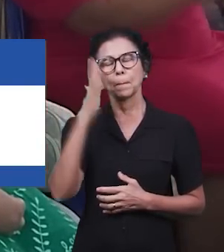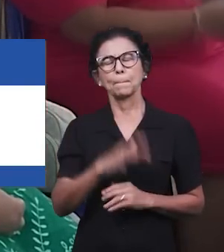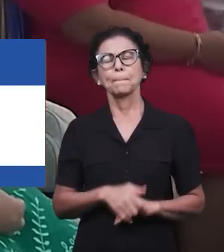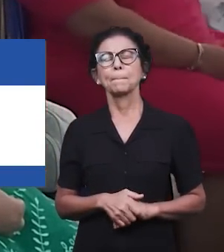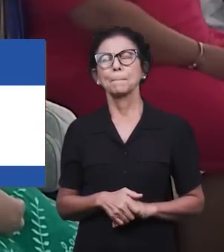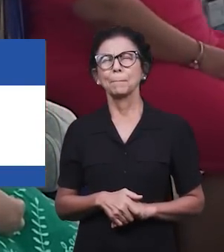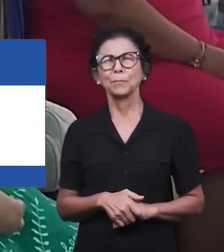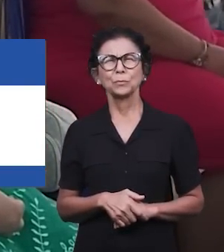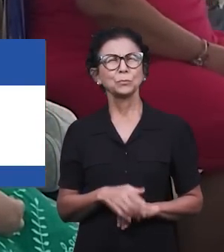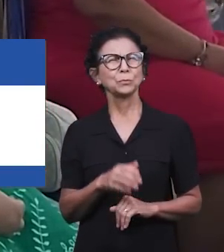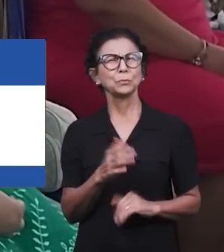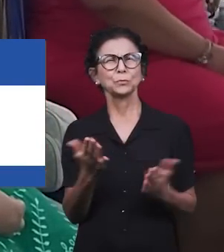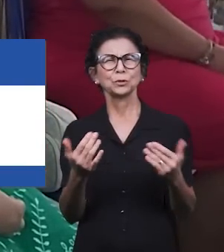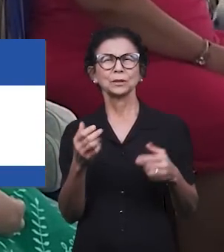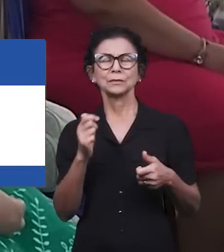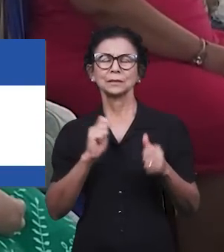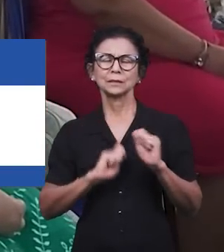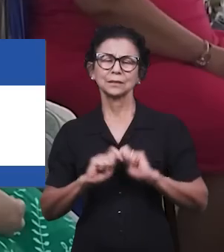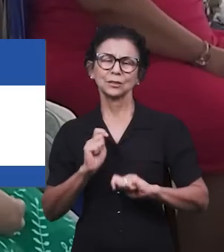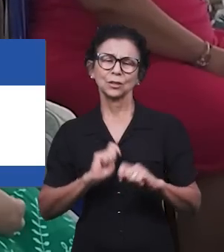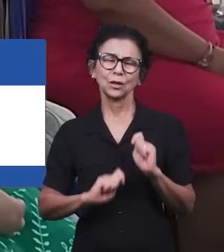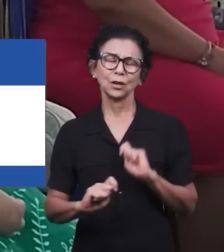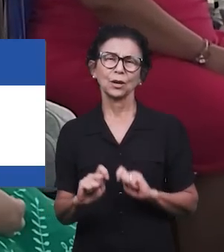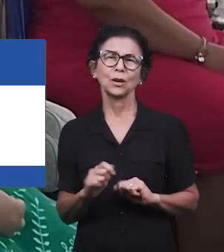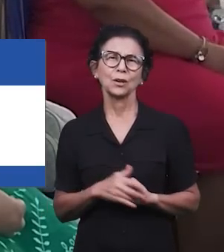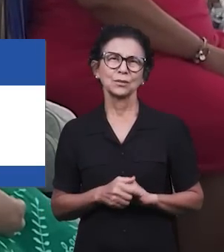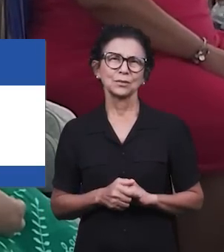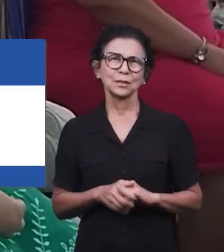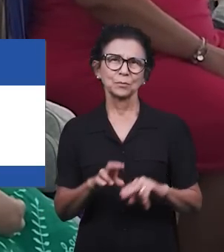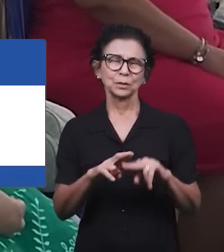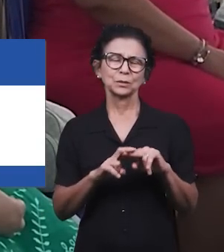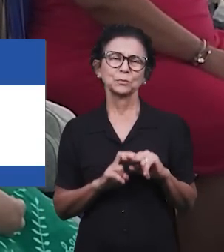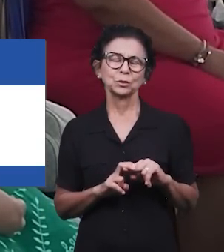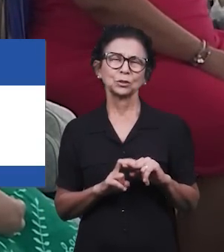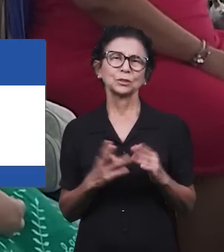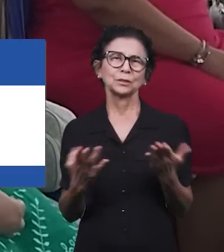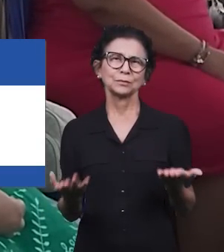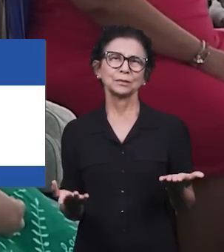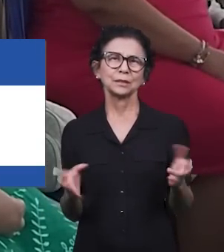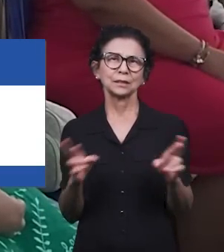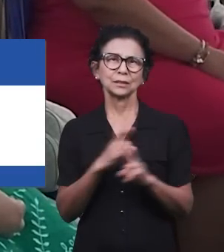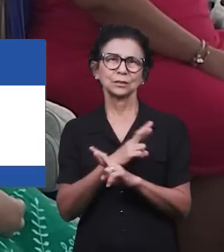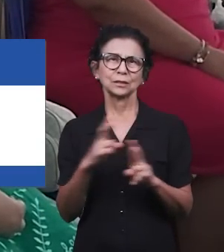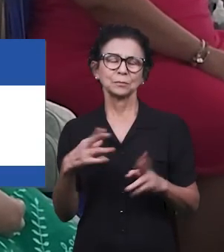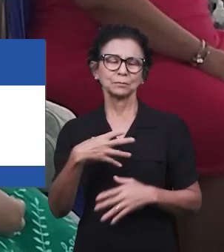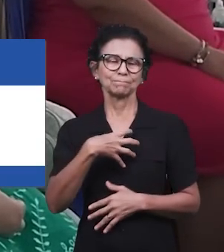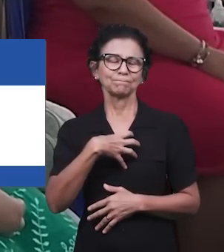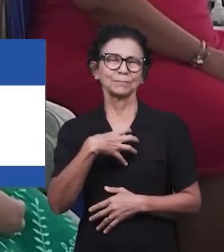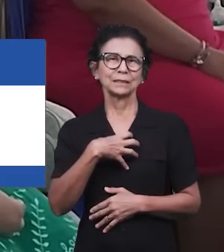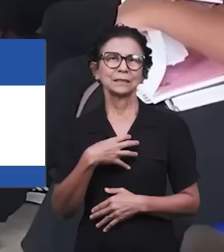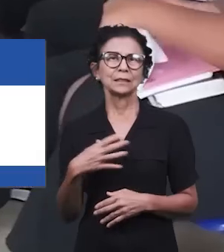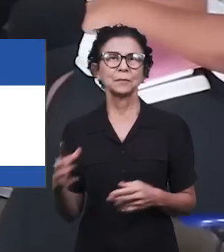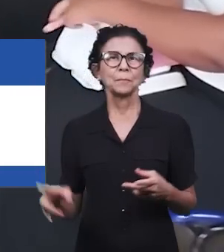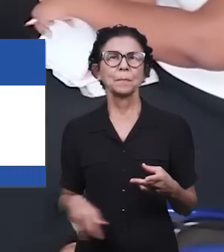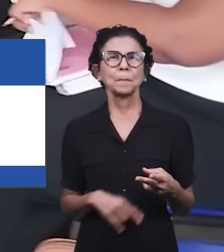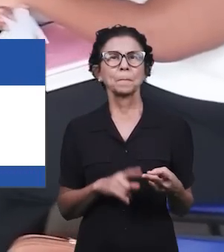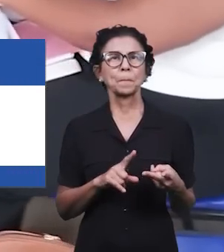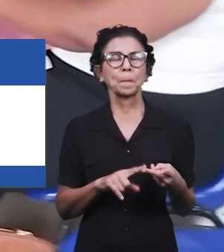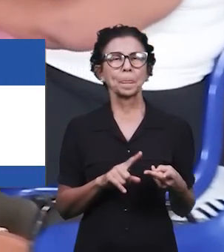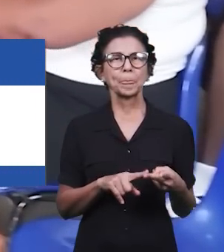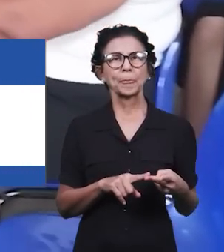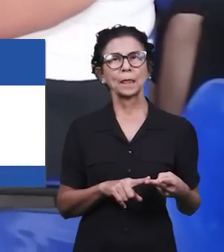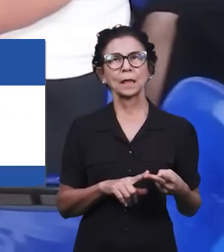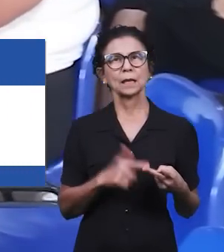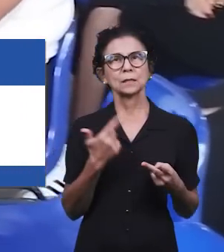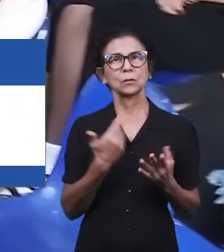estavam ansiosos por esse motivo em suas vidas. A segunda aula foi dada pelo pastor Arley Serion, que falou